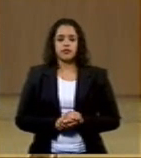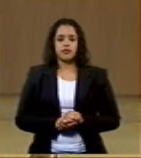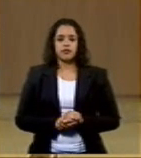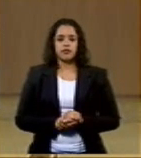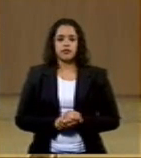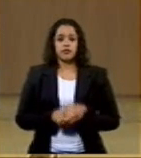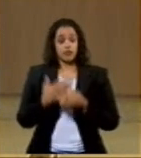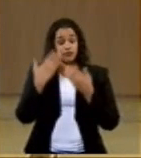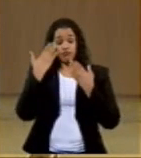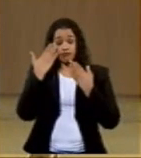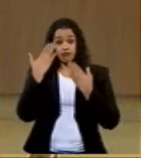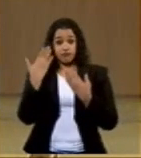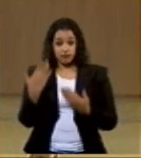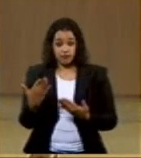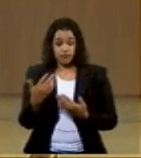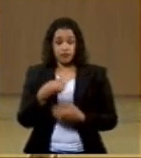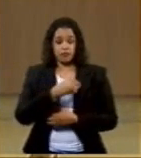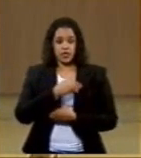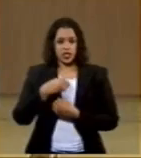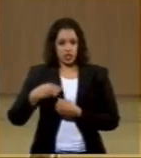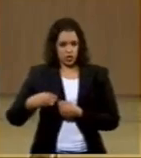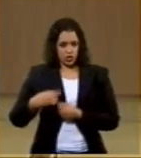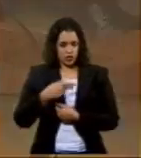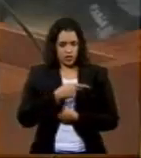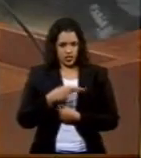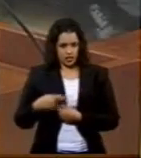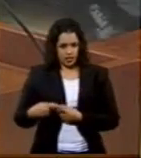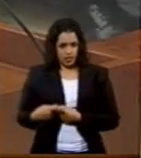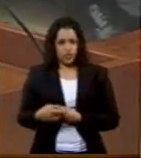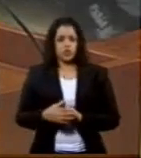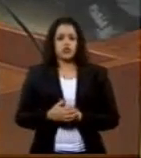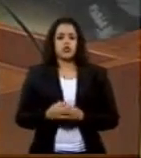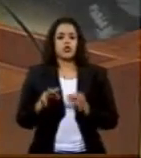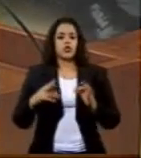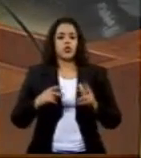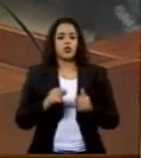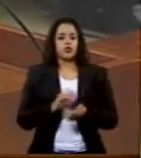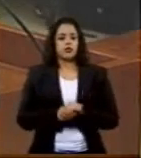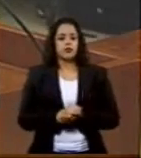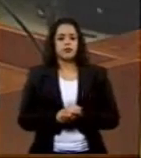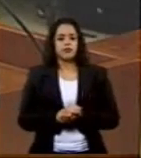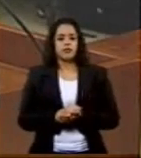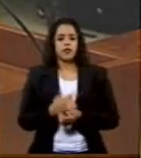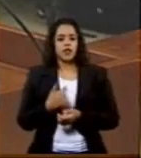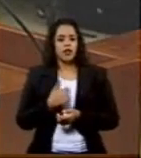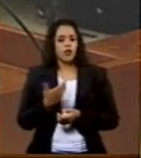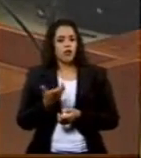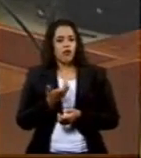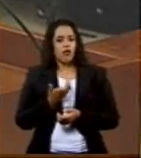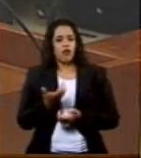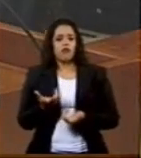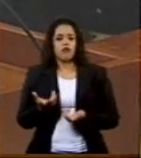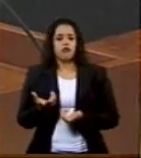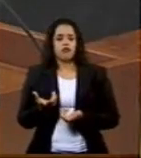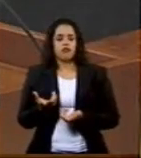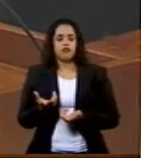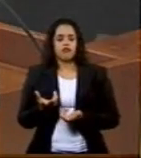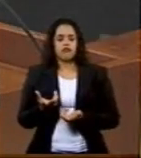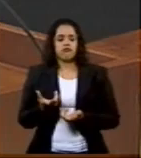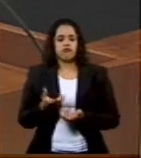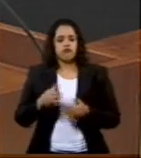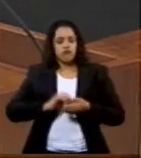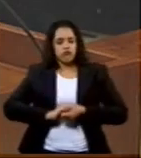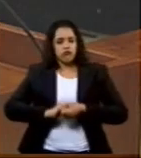Agradecido, senhor presidente, ministro Dias Toffoli, excelentíssimo senhor relator, ministro Edson Fachin, excelentíssimos ministros, excelentíssimas